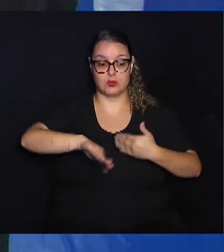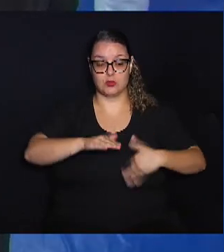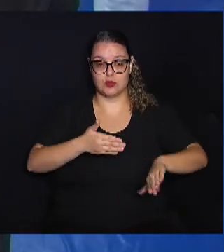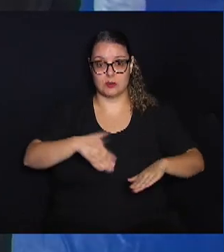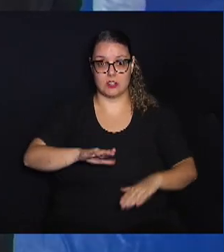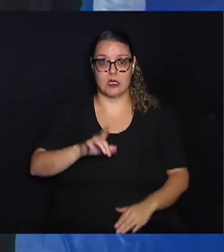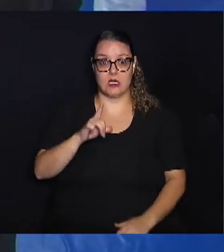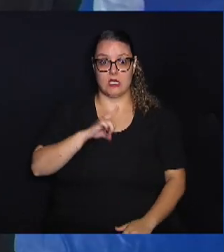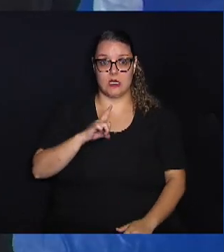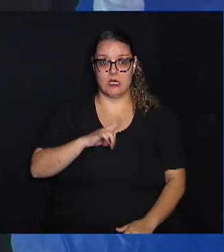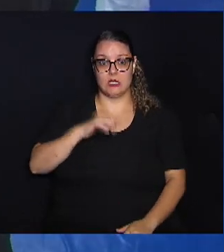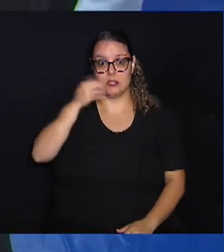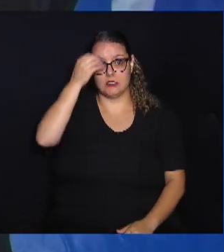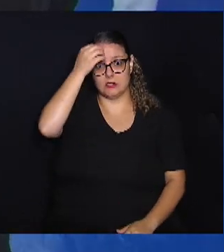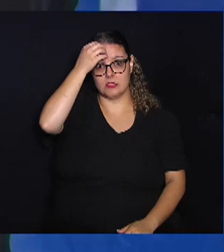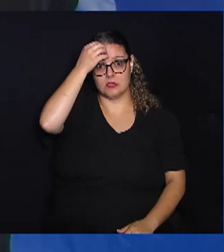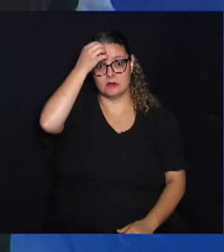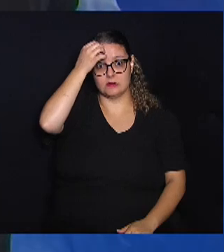tem como...